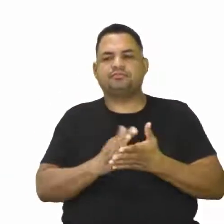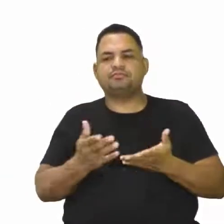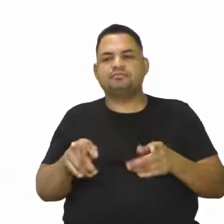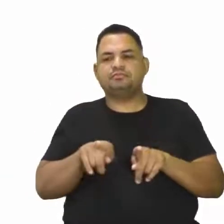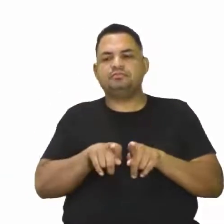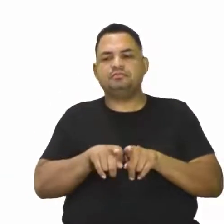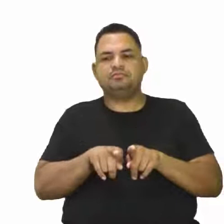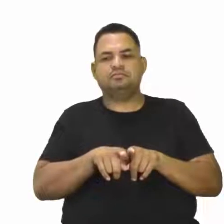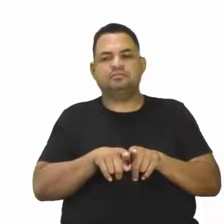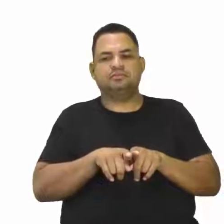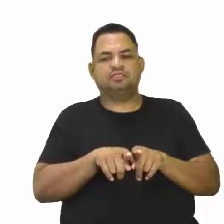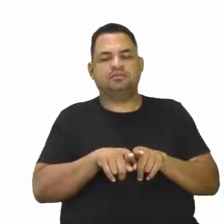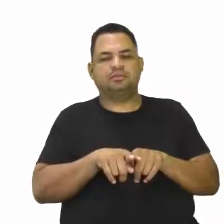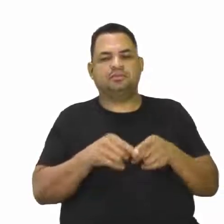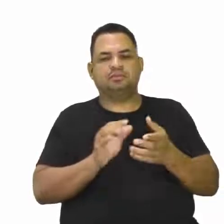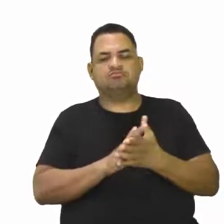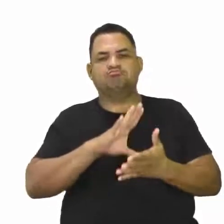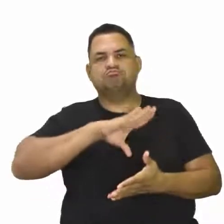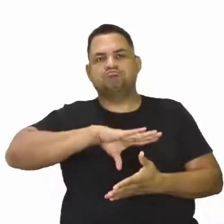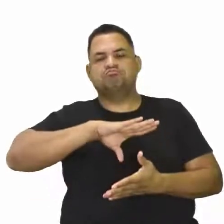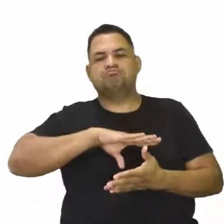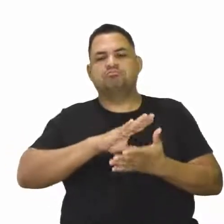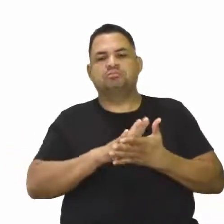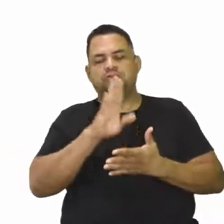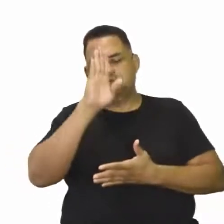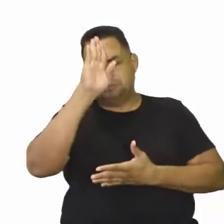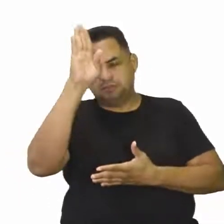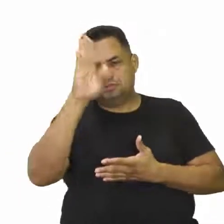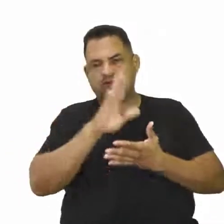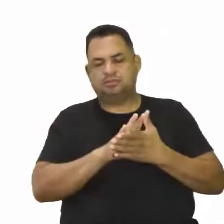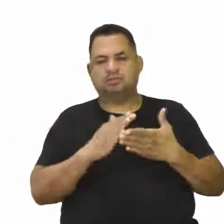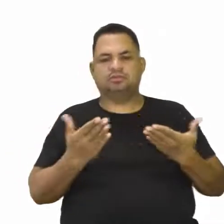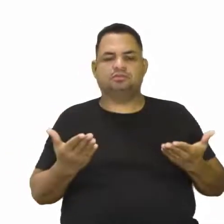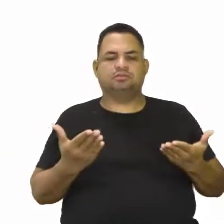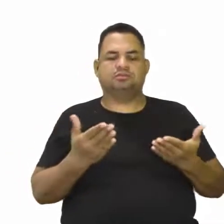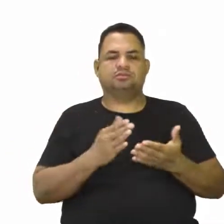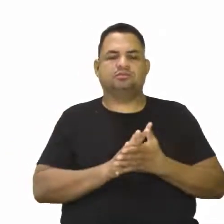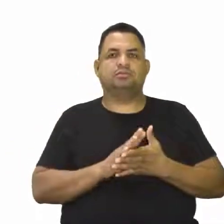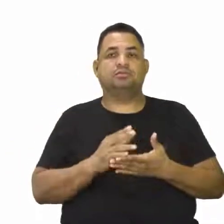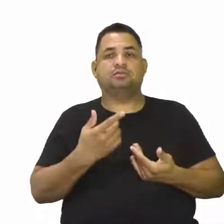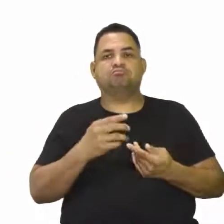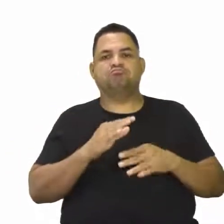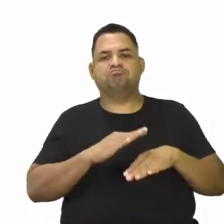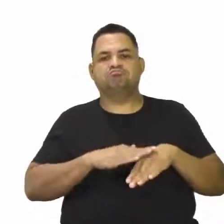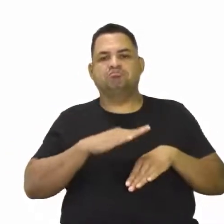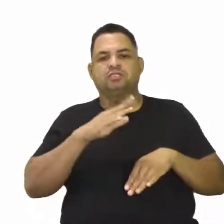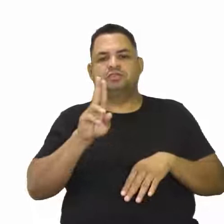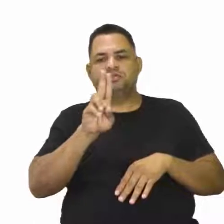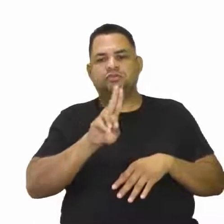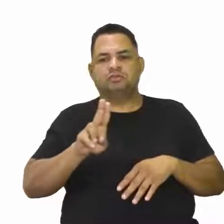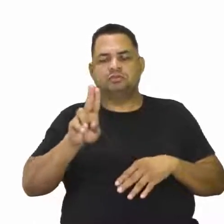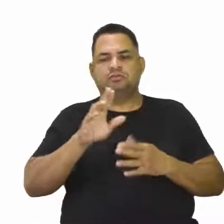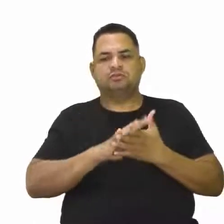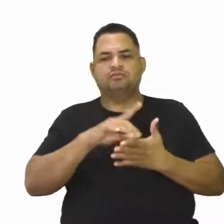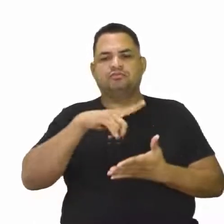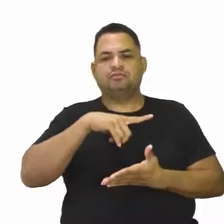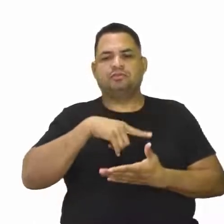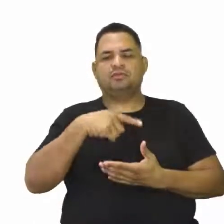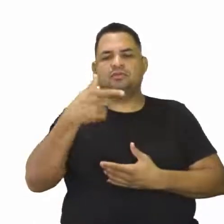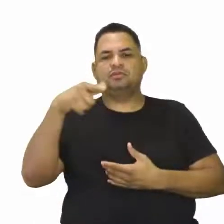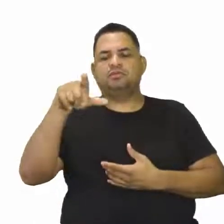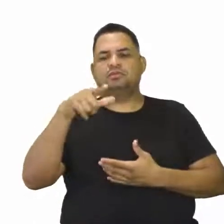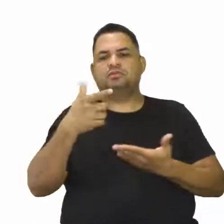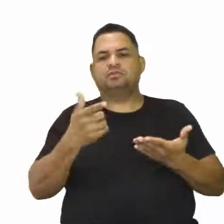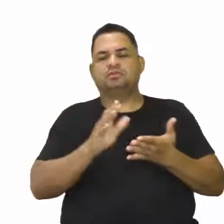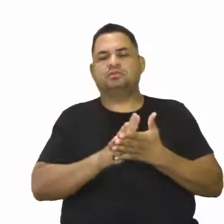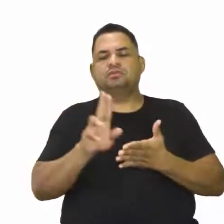língua portuguesa, a gente tem aquelas que são principais, que são mais utilizadas, e a gente tem outras também